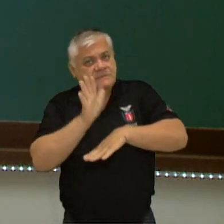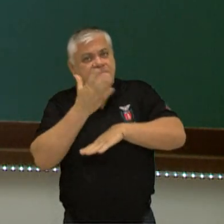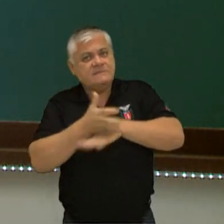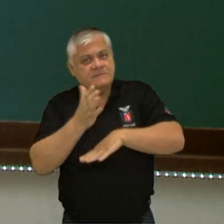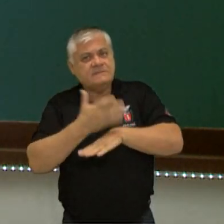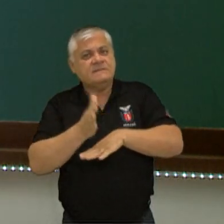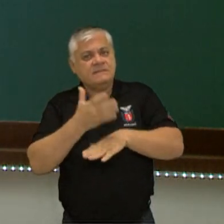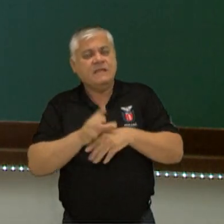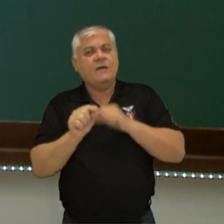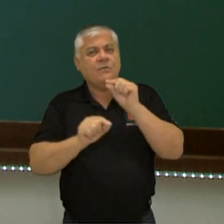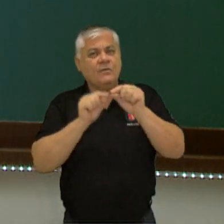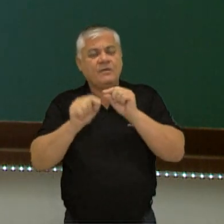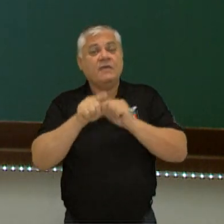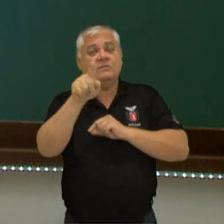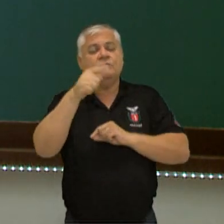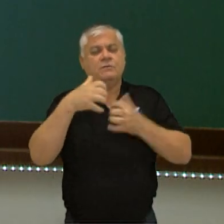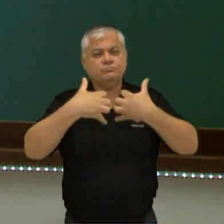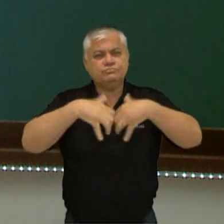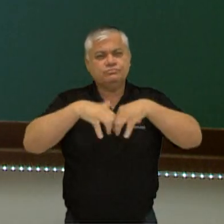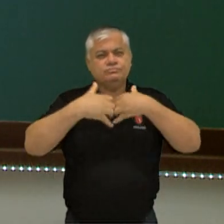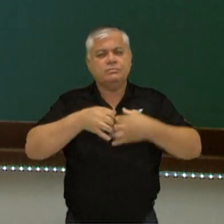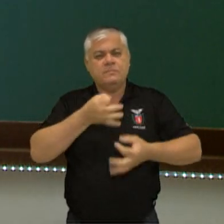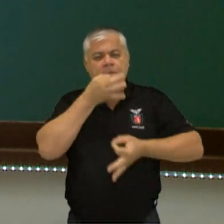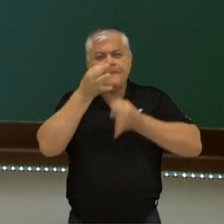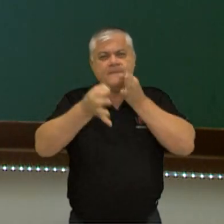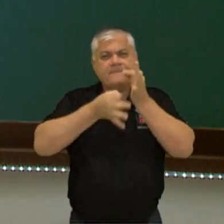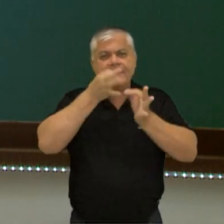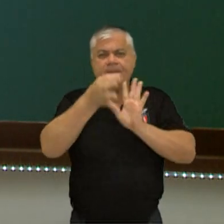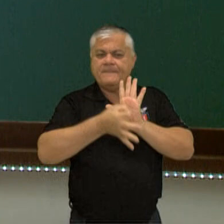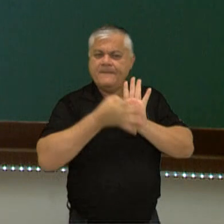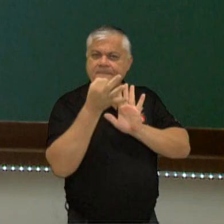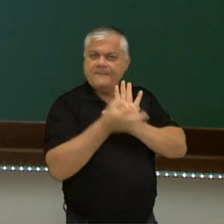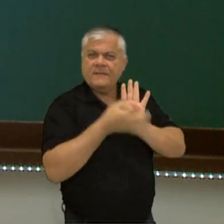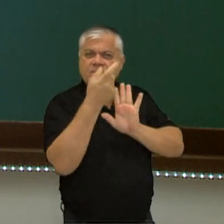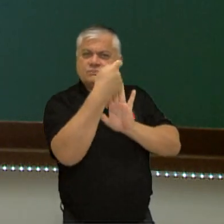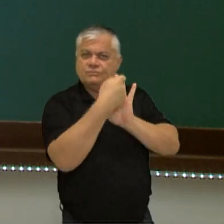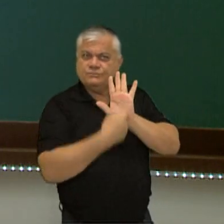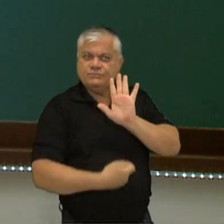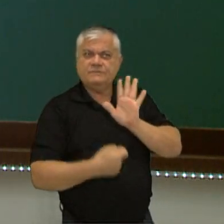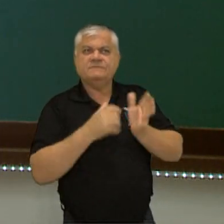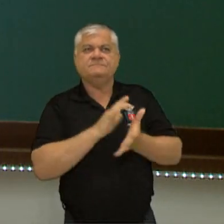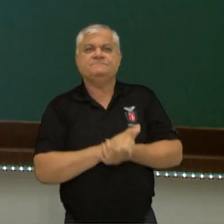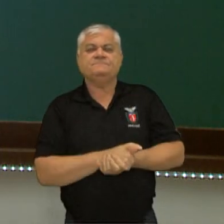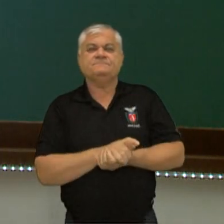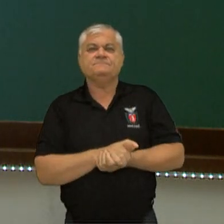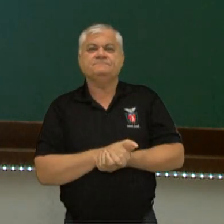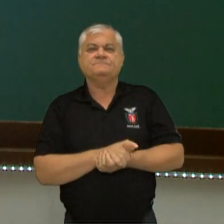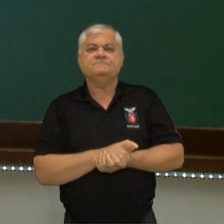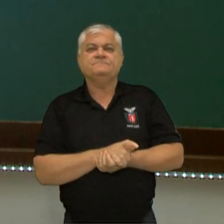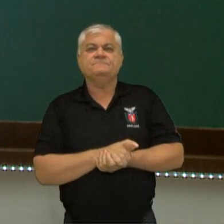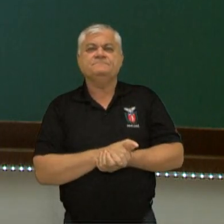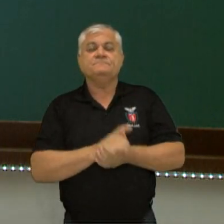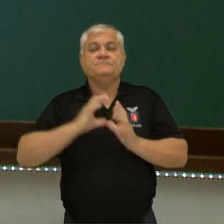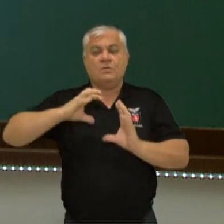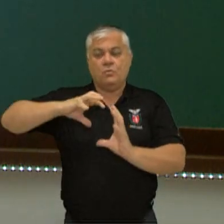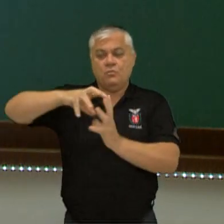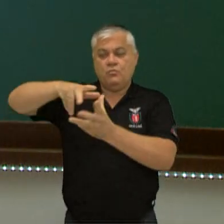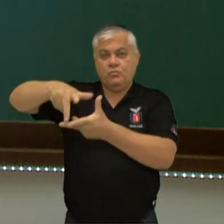nessa atividade sua capacidade de argumentação textual. No